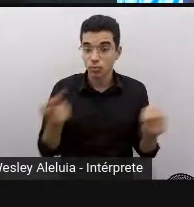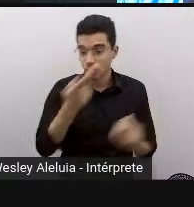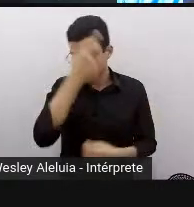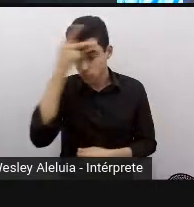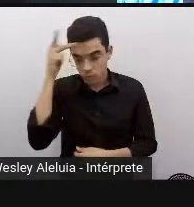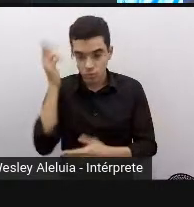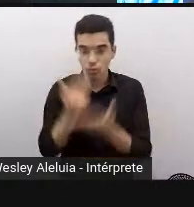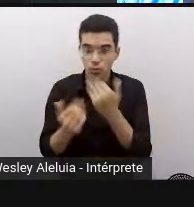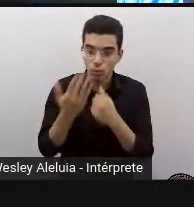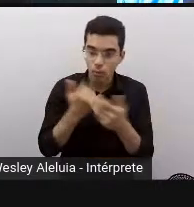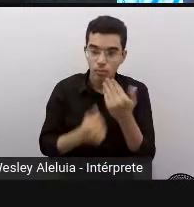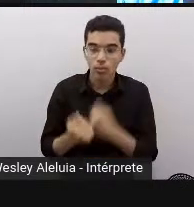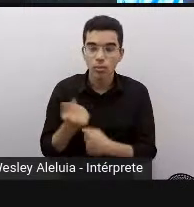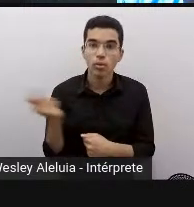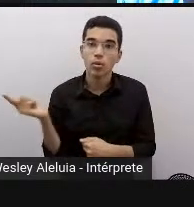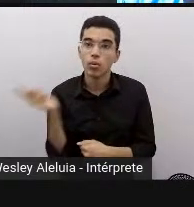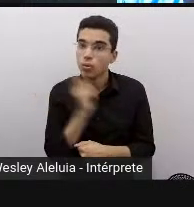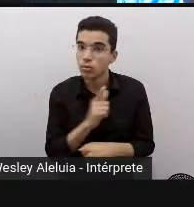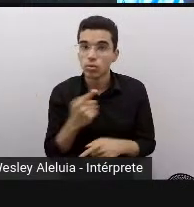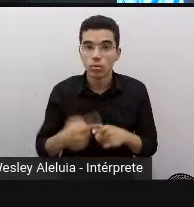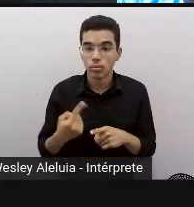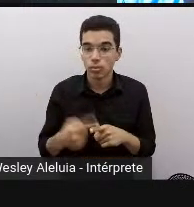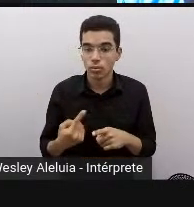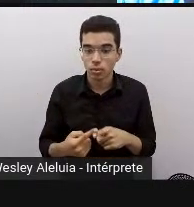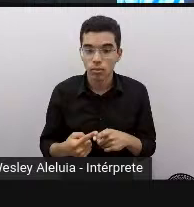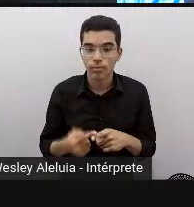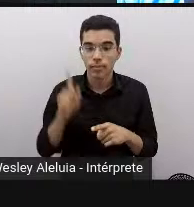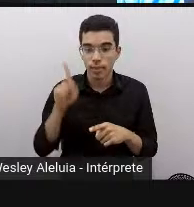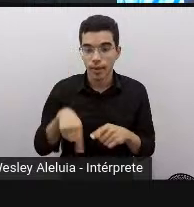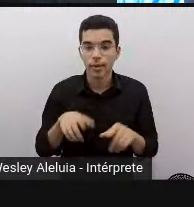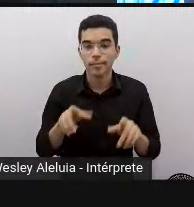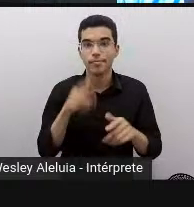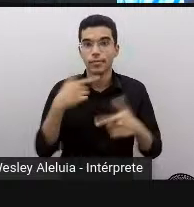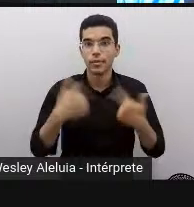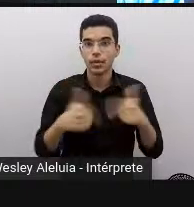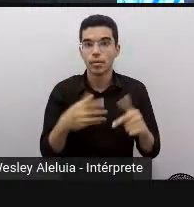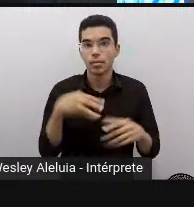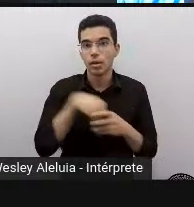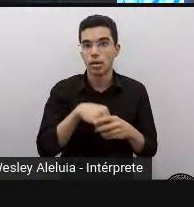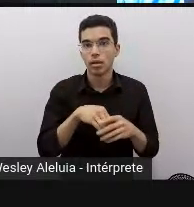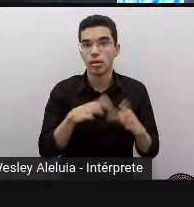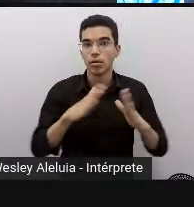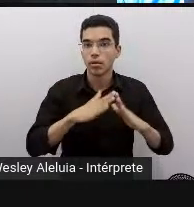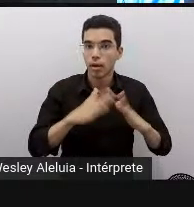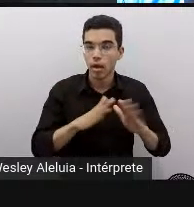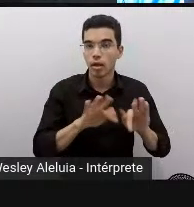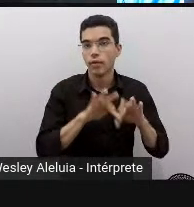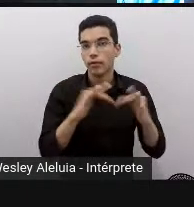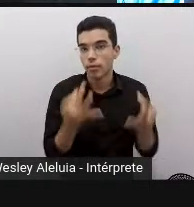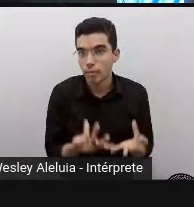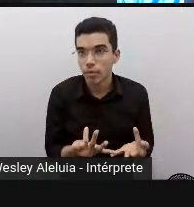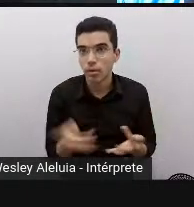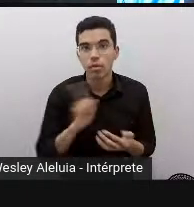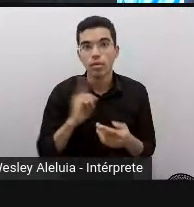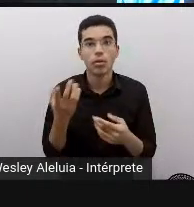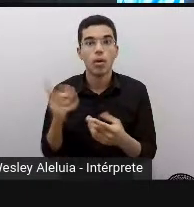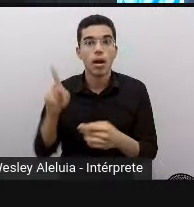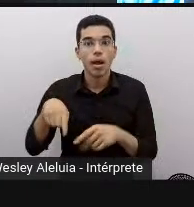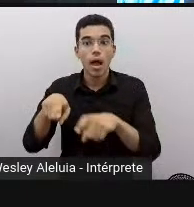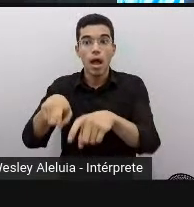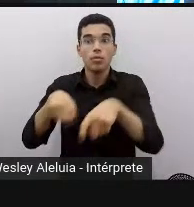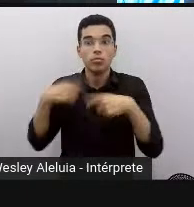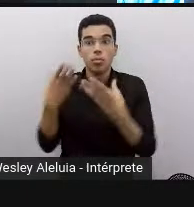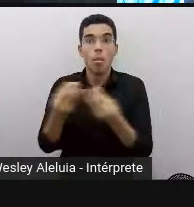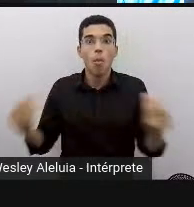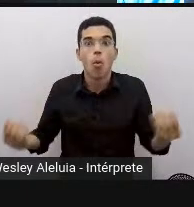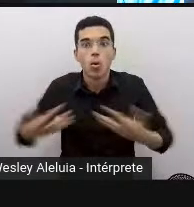é feita pela produção da agricultura familiar e não pela produção do agronegócio. O agronegócio produz alimentos para gado